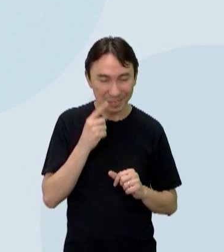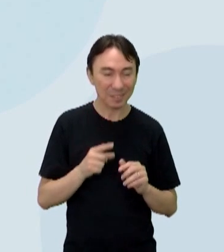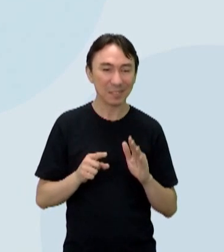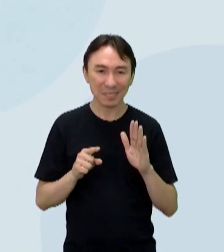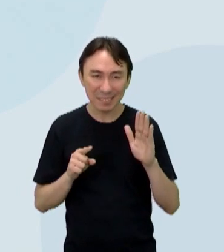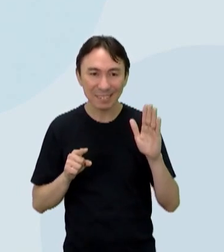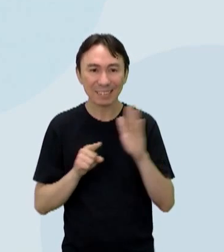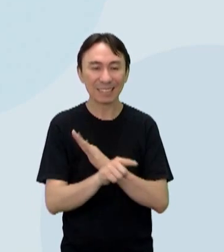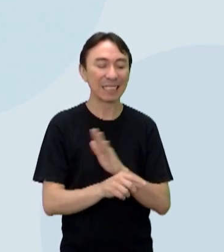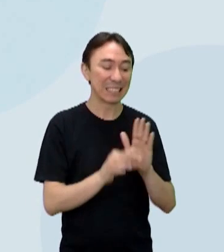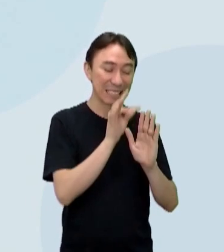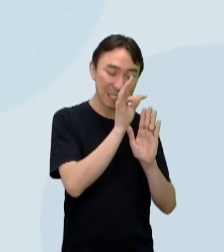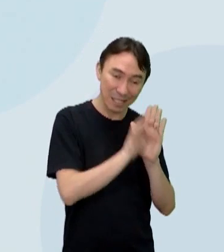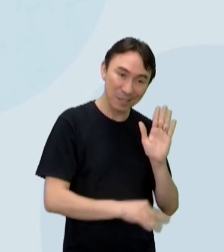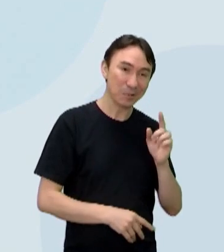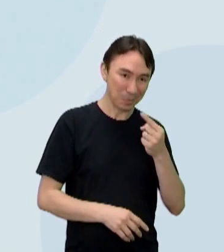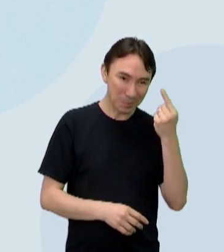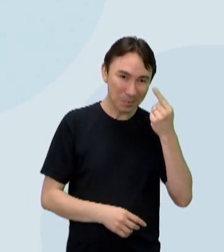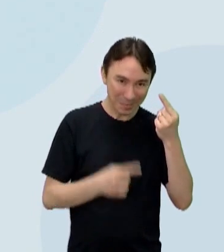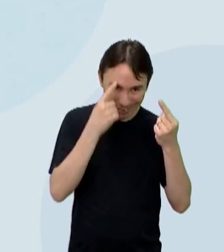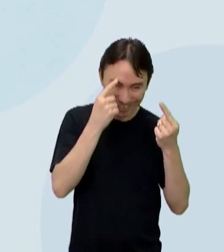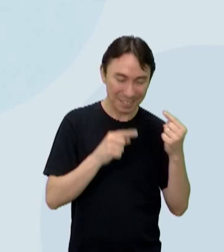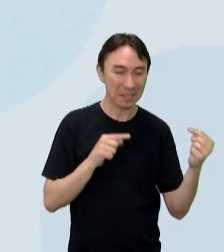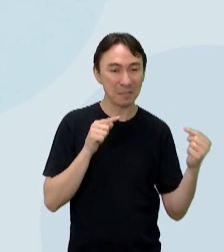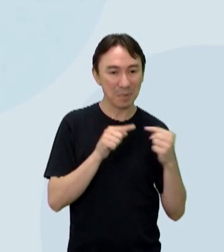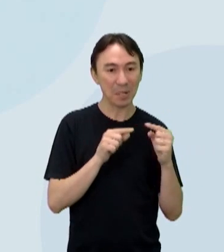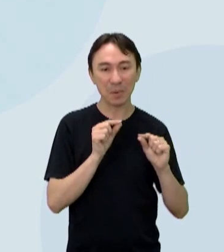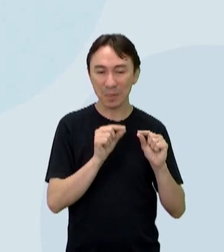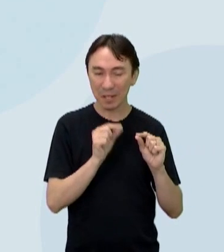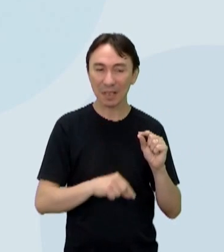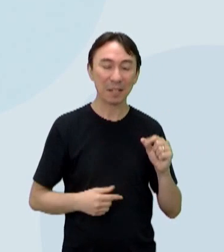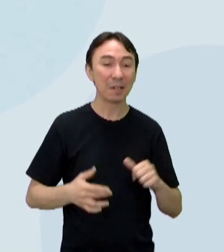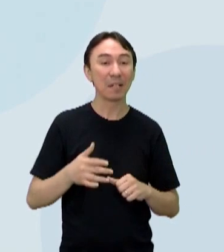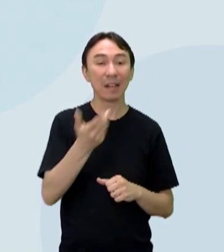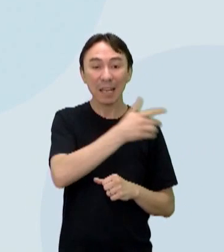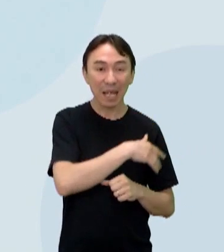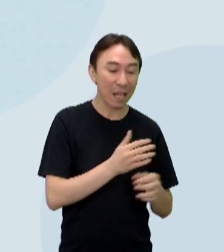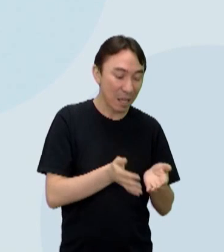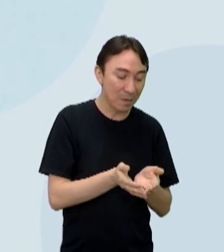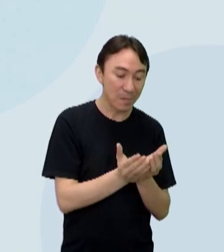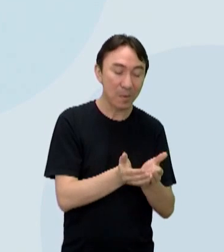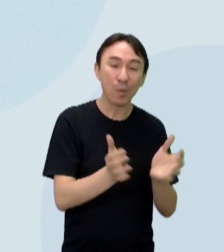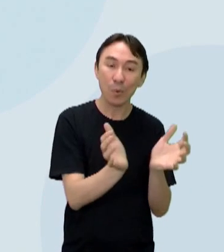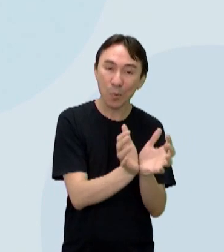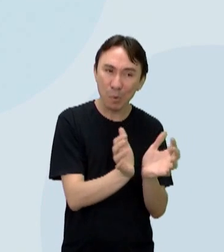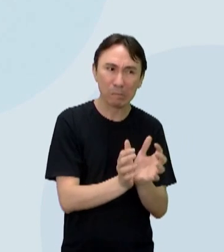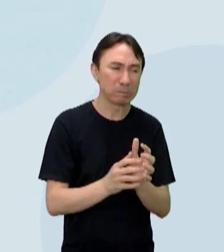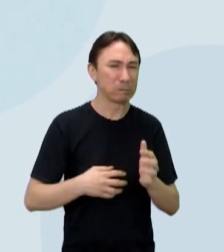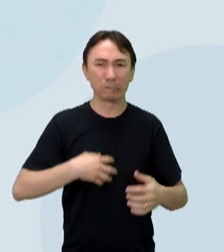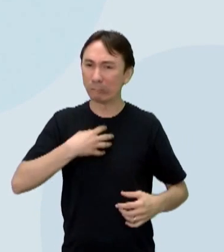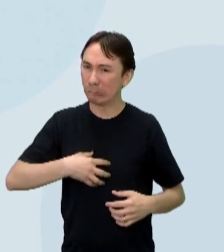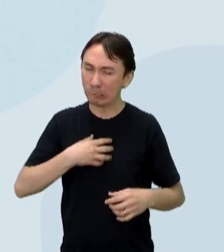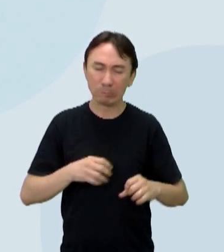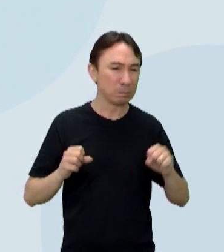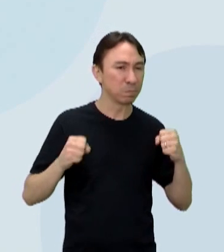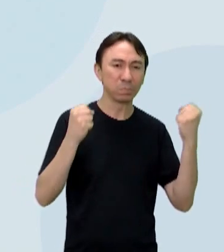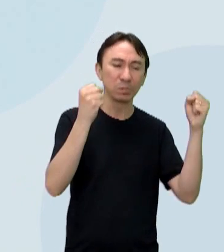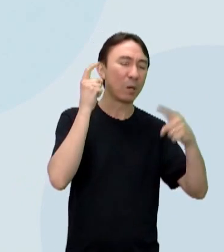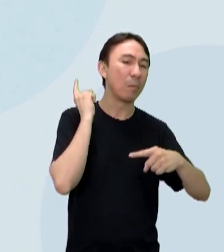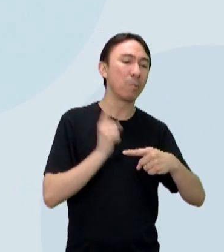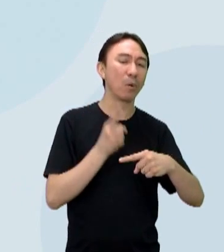a tripulação das caravelas começou a se revoltar, por quê? Então, está na hora de estabelecer